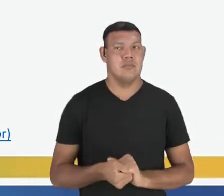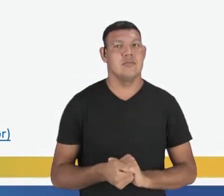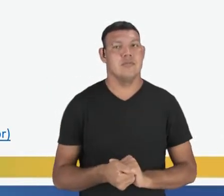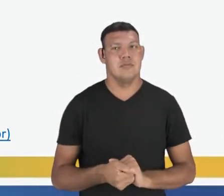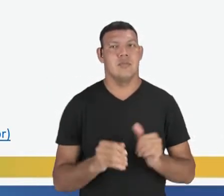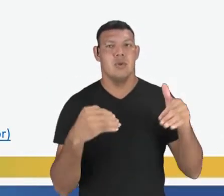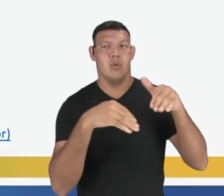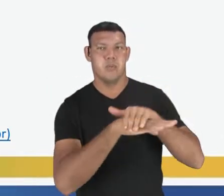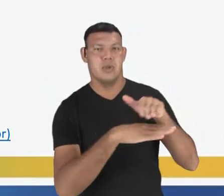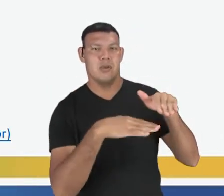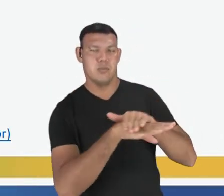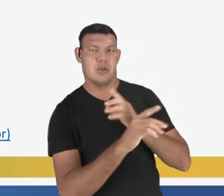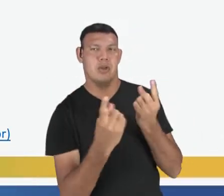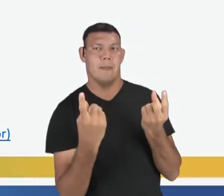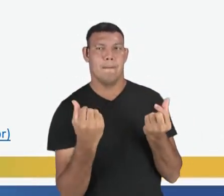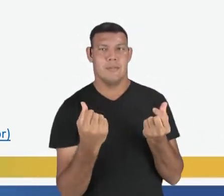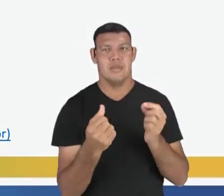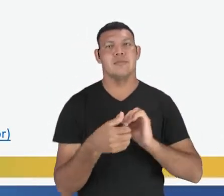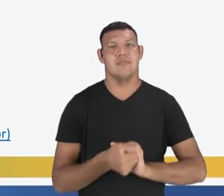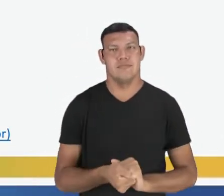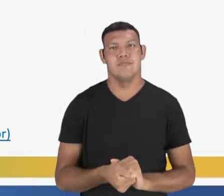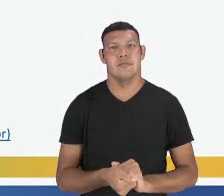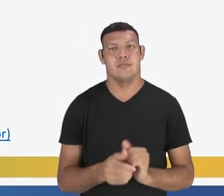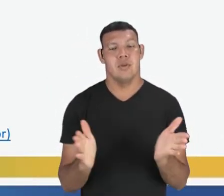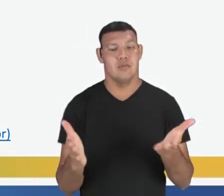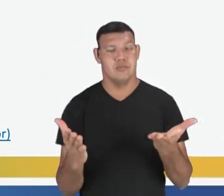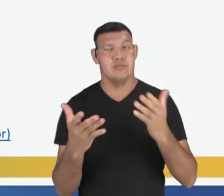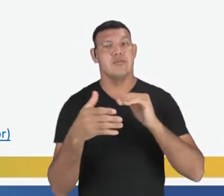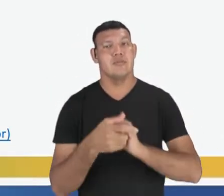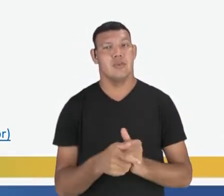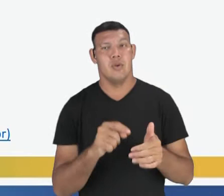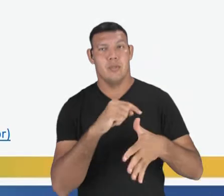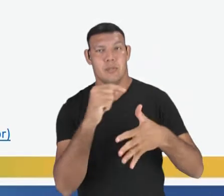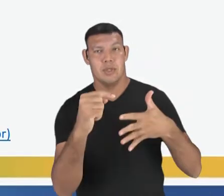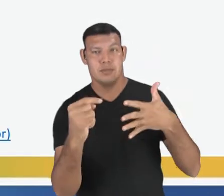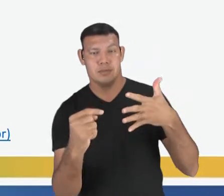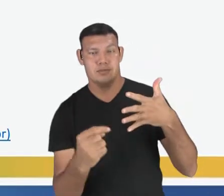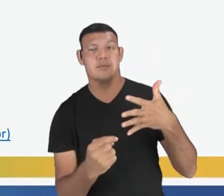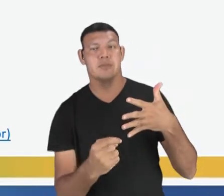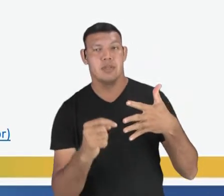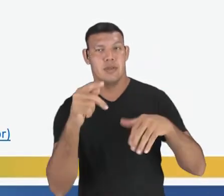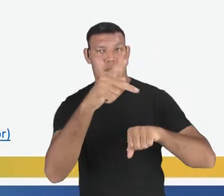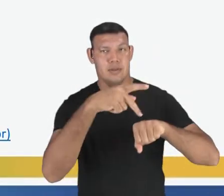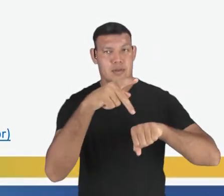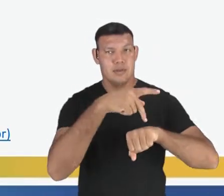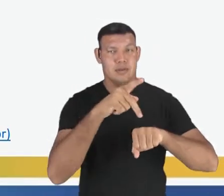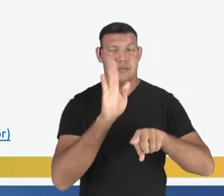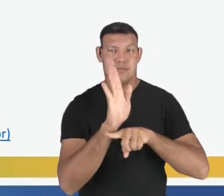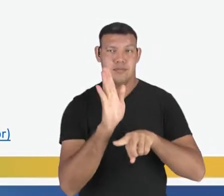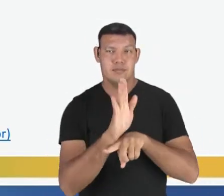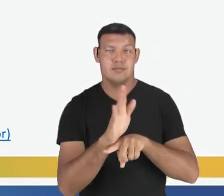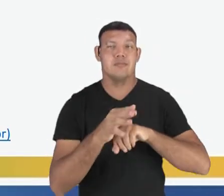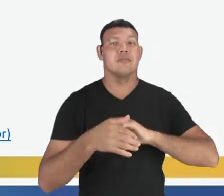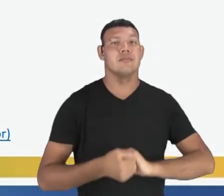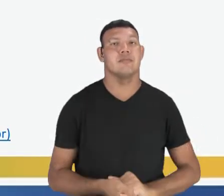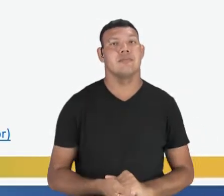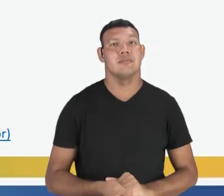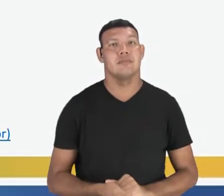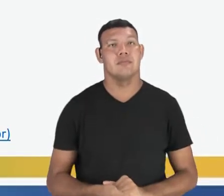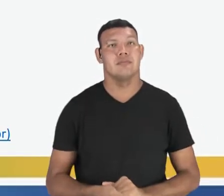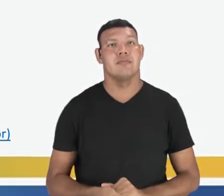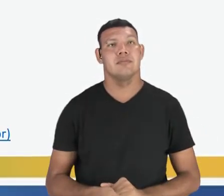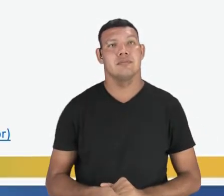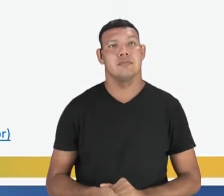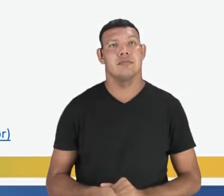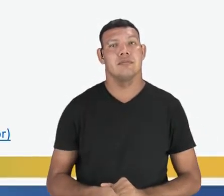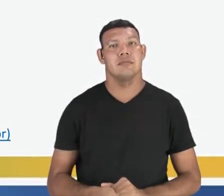reservas financeiras destinadas aos países componentes do bloco, né, os 5 países que citamos, que estão